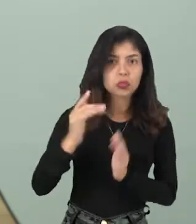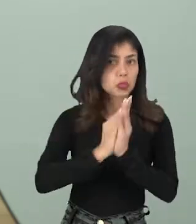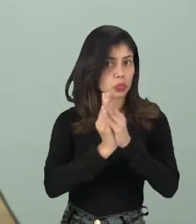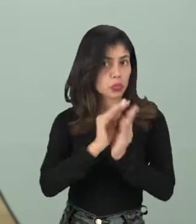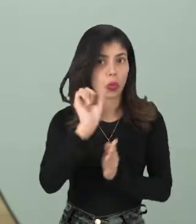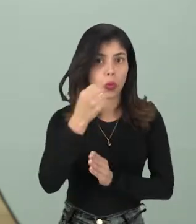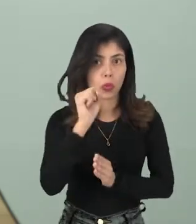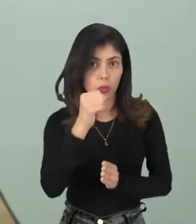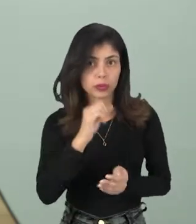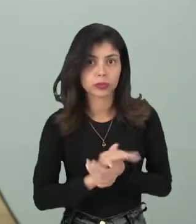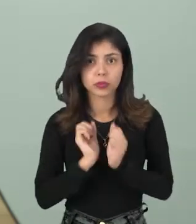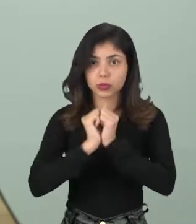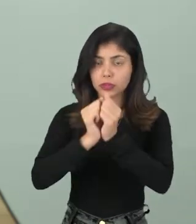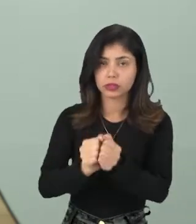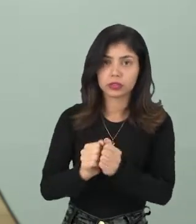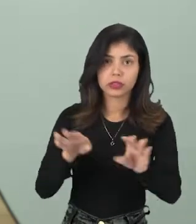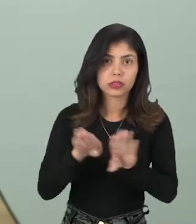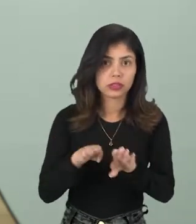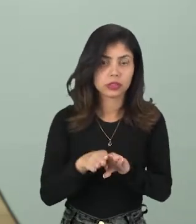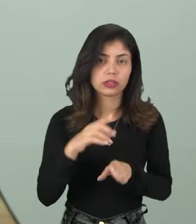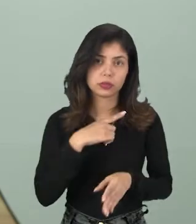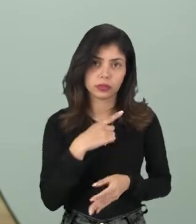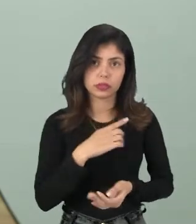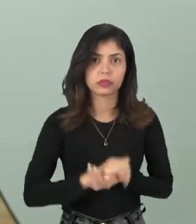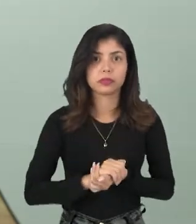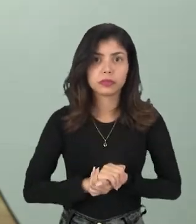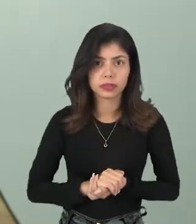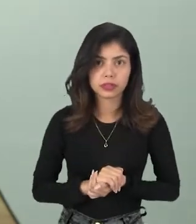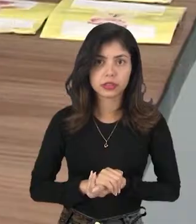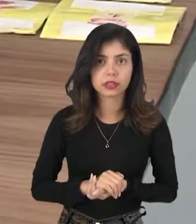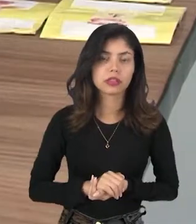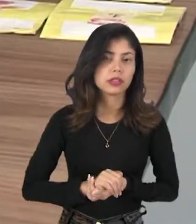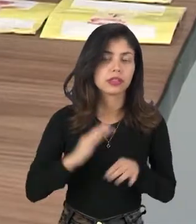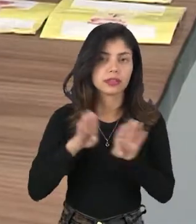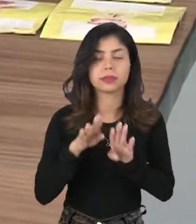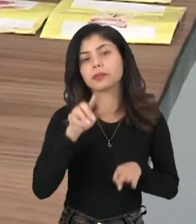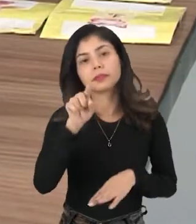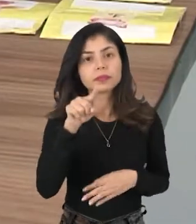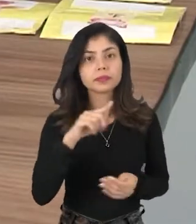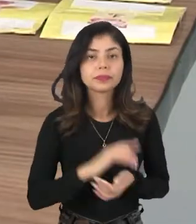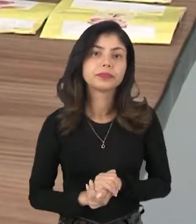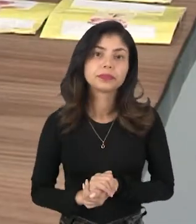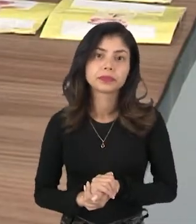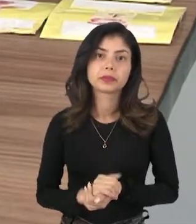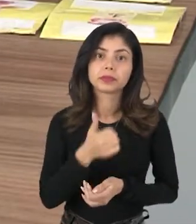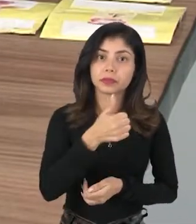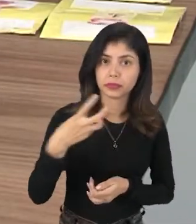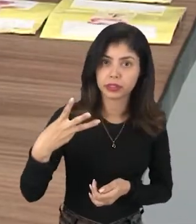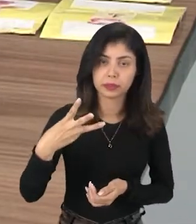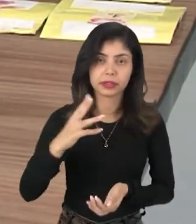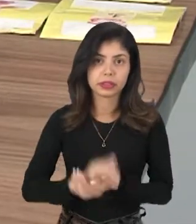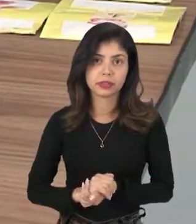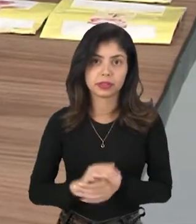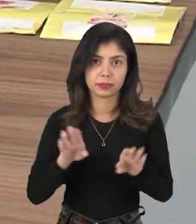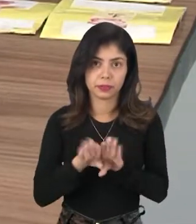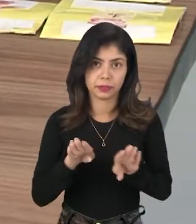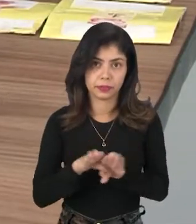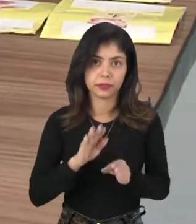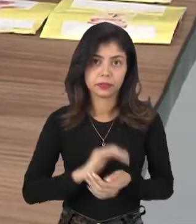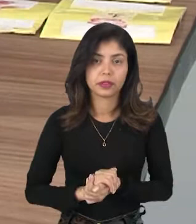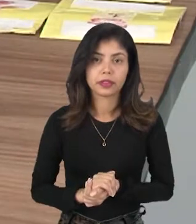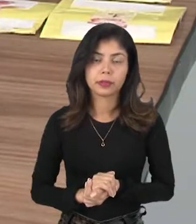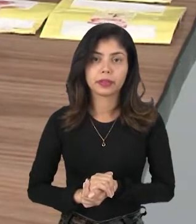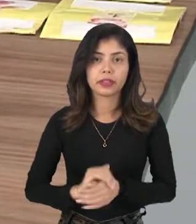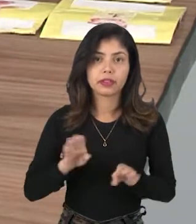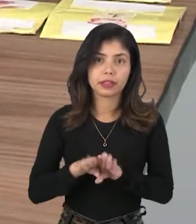os oito de Vinícius Então vamos lá temos doze vamos contar junto então 12 13 14